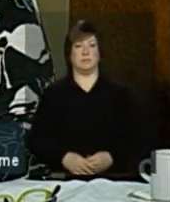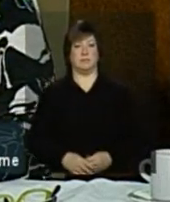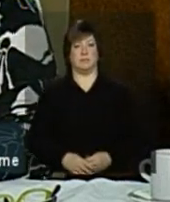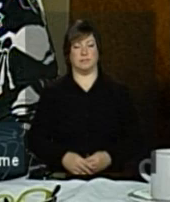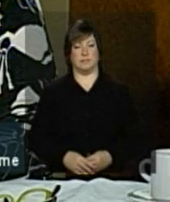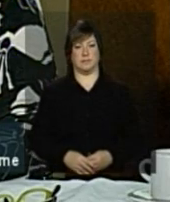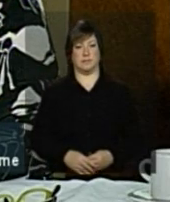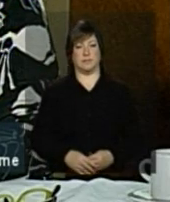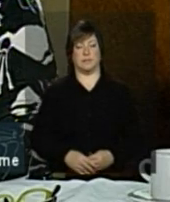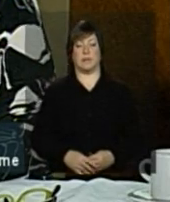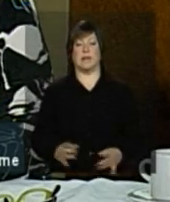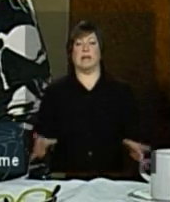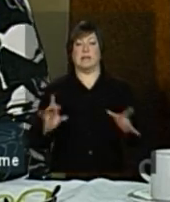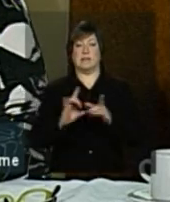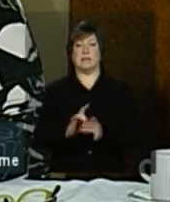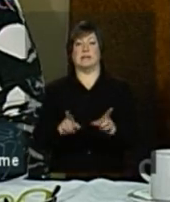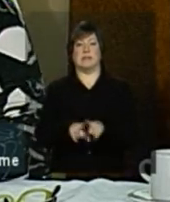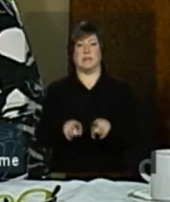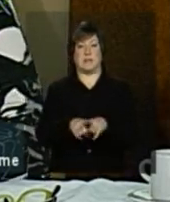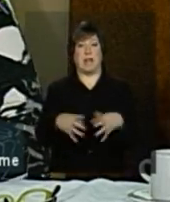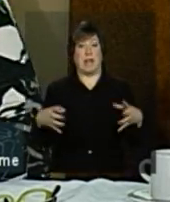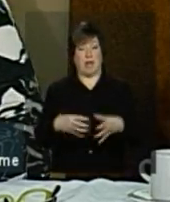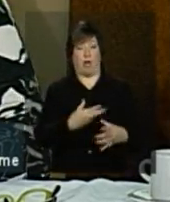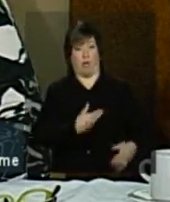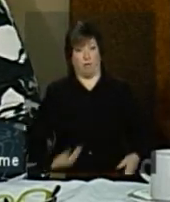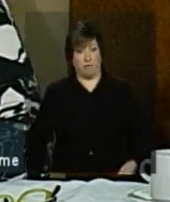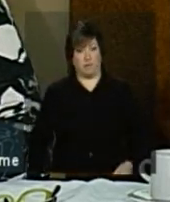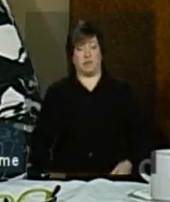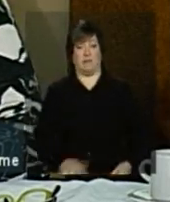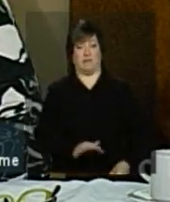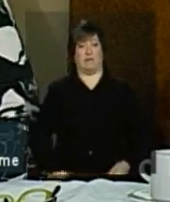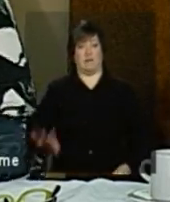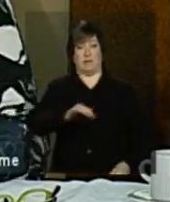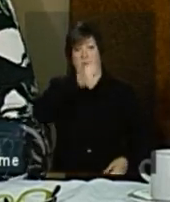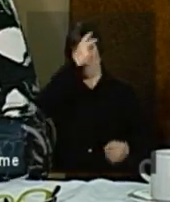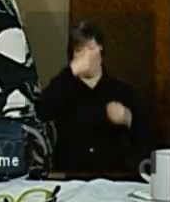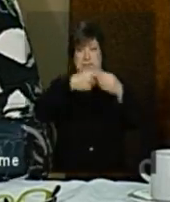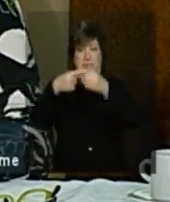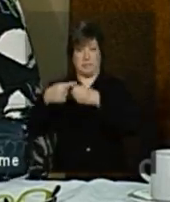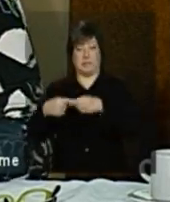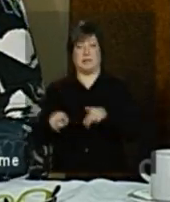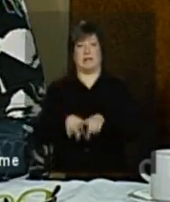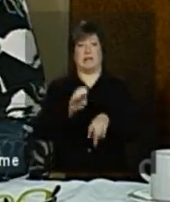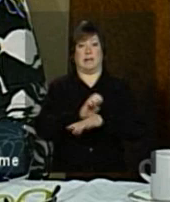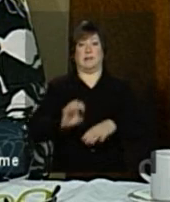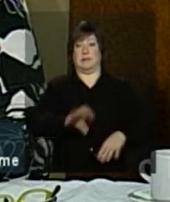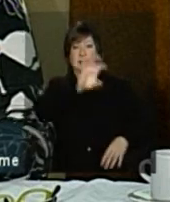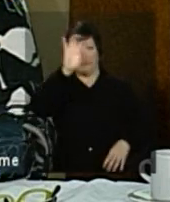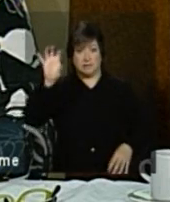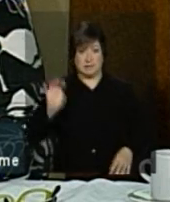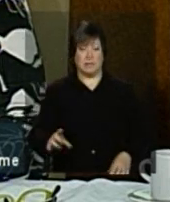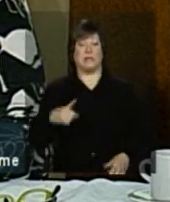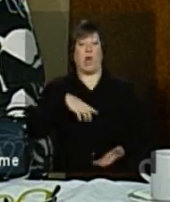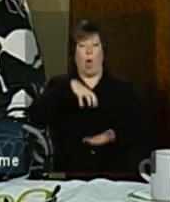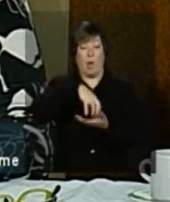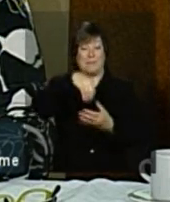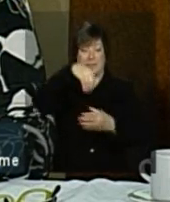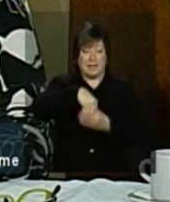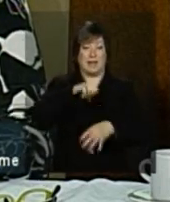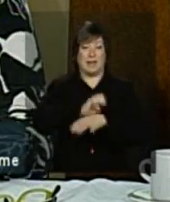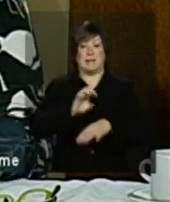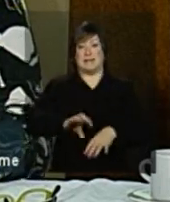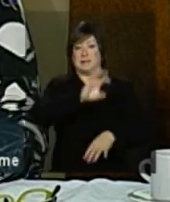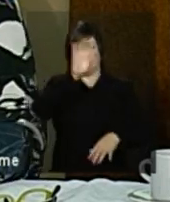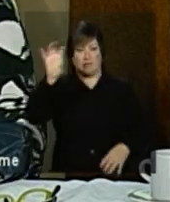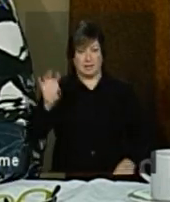eh integrado também entre governo federal governos estaduais e municipais Nós criamos comitês nos estados e eu acho que pra gente